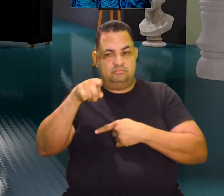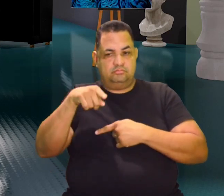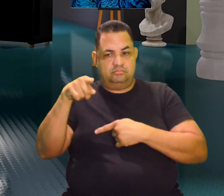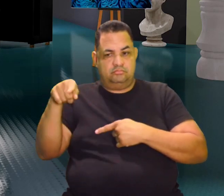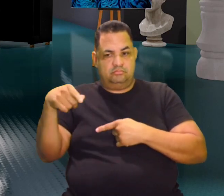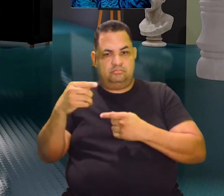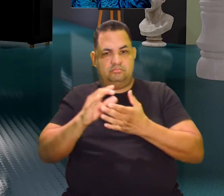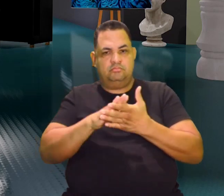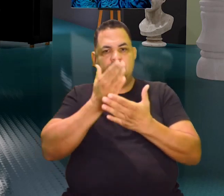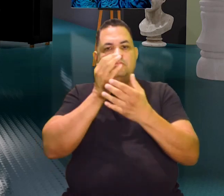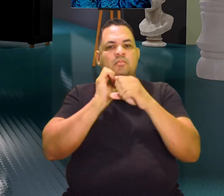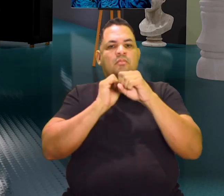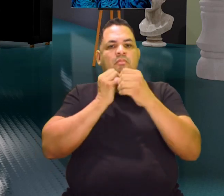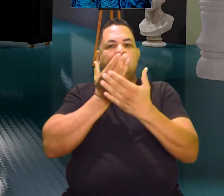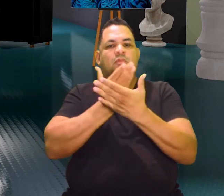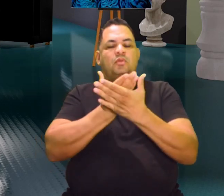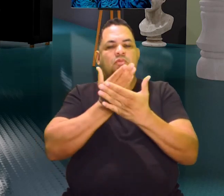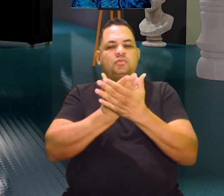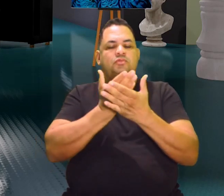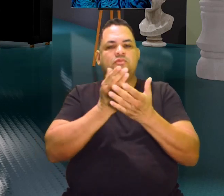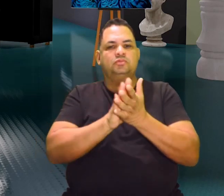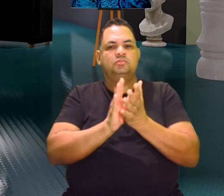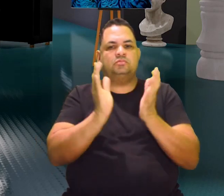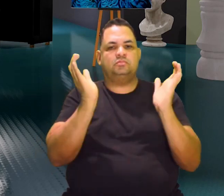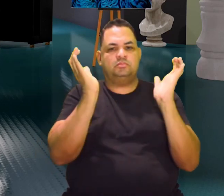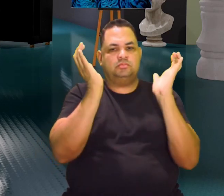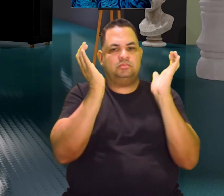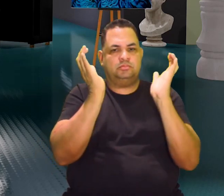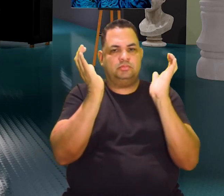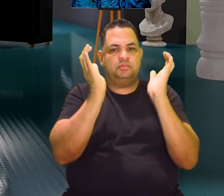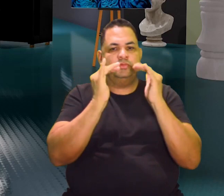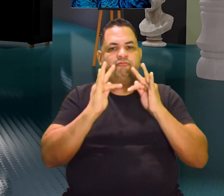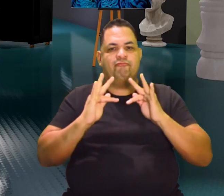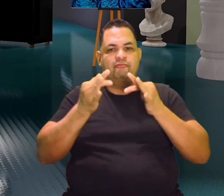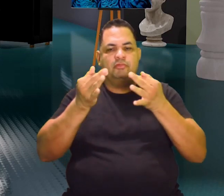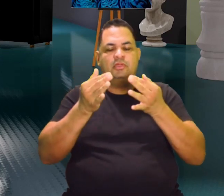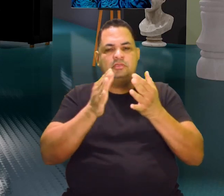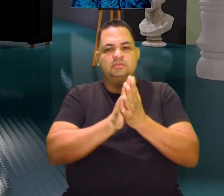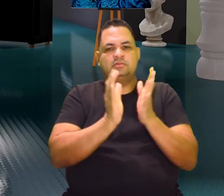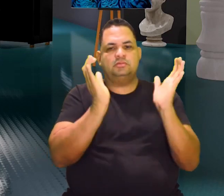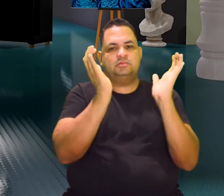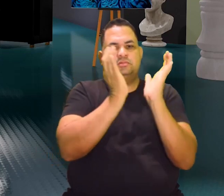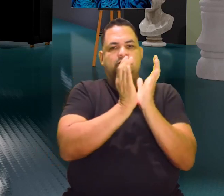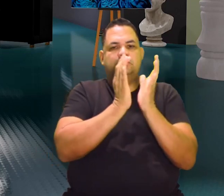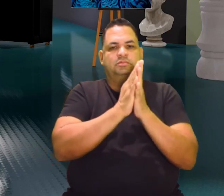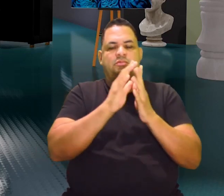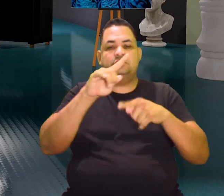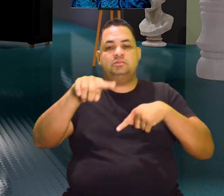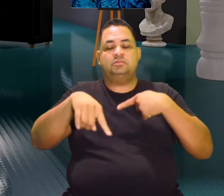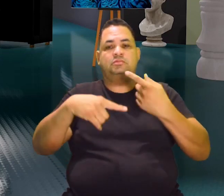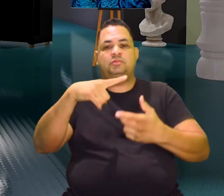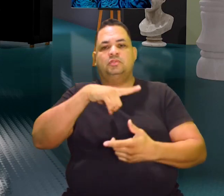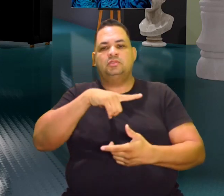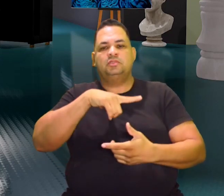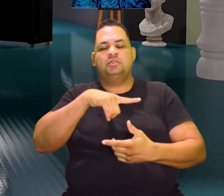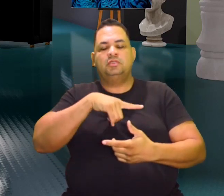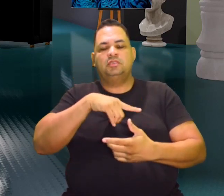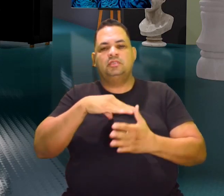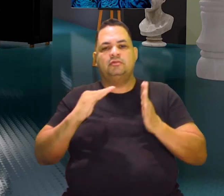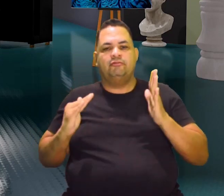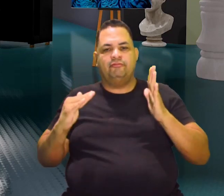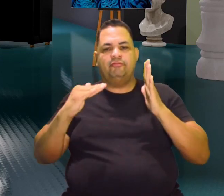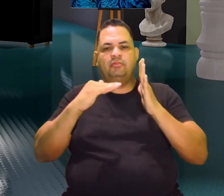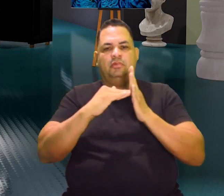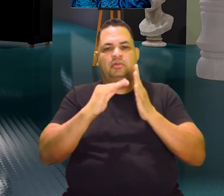1. Finalizando essa unidade, vocês terão a avaliação. Isso mesmo, né? Cada unidade uma avaliação para